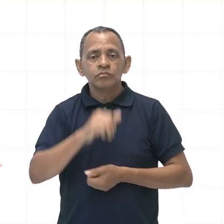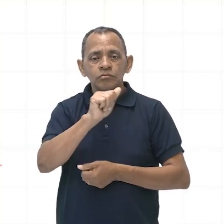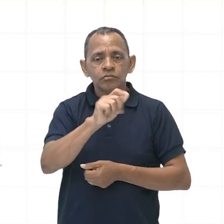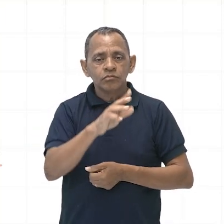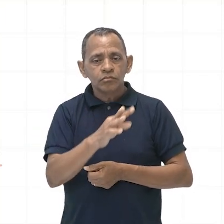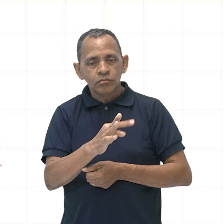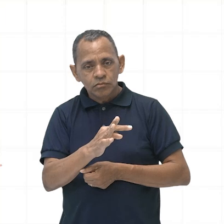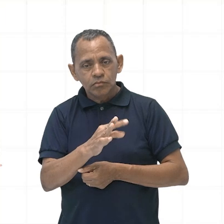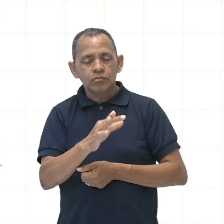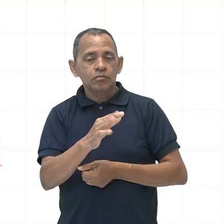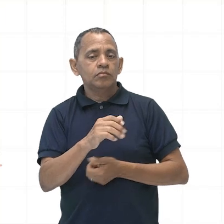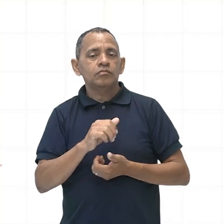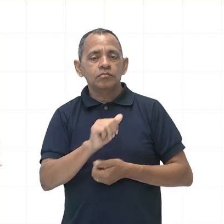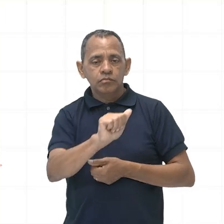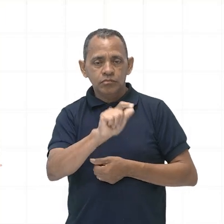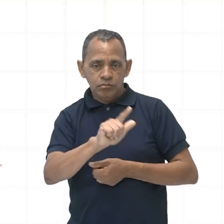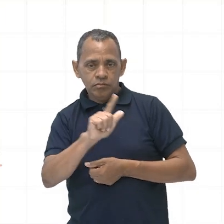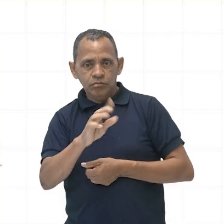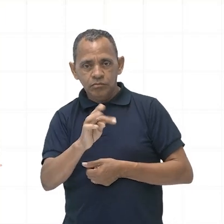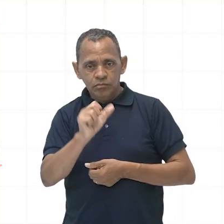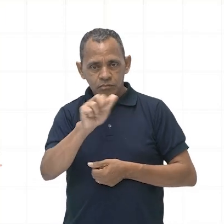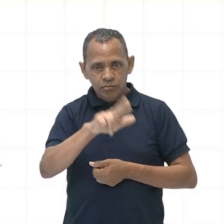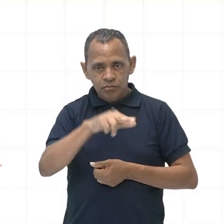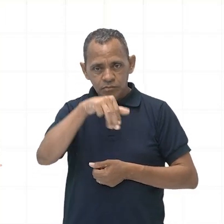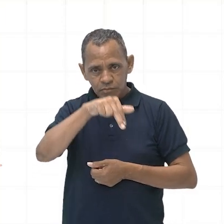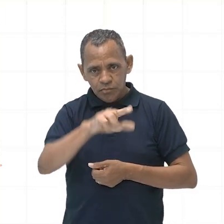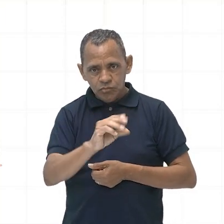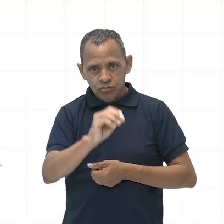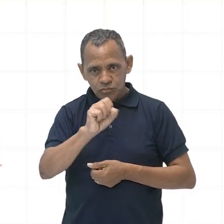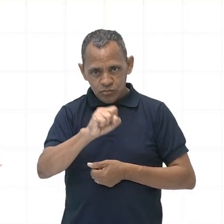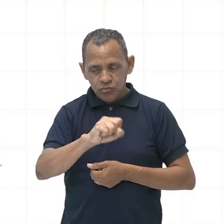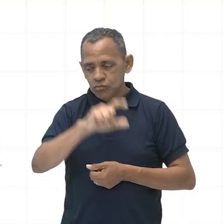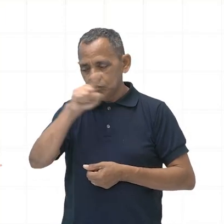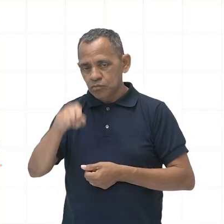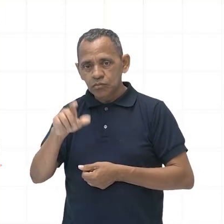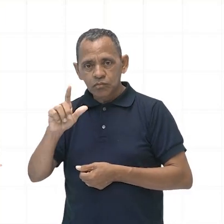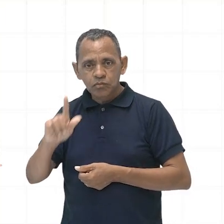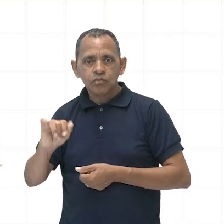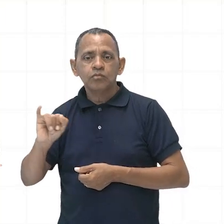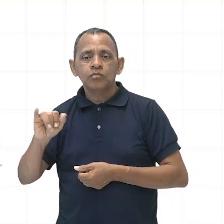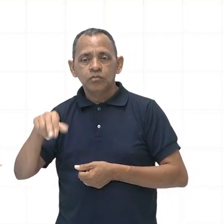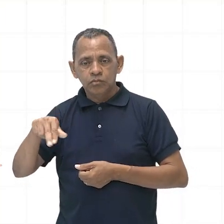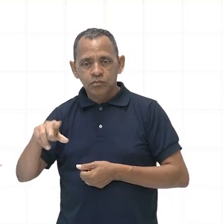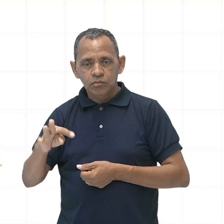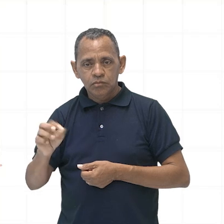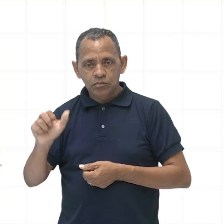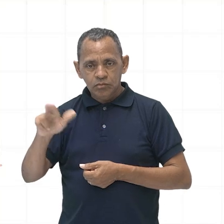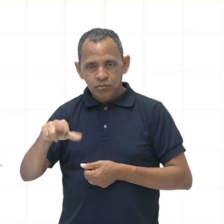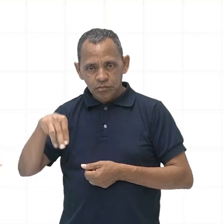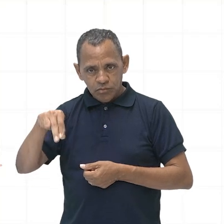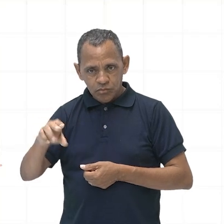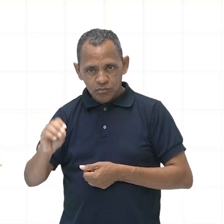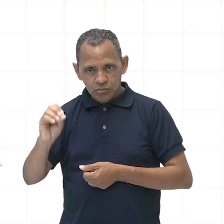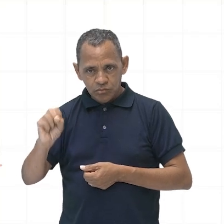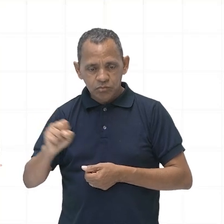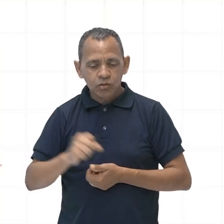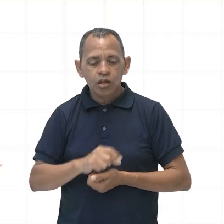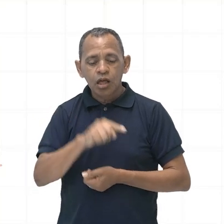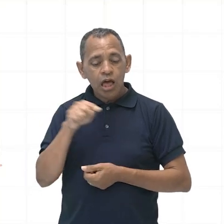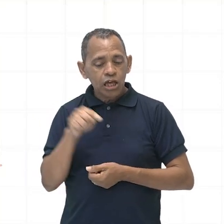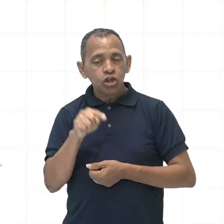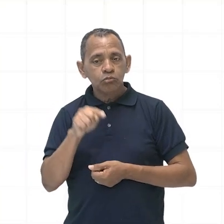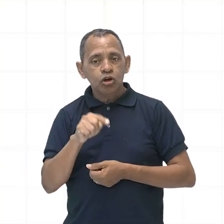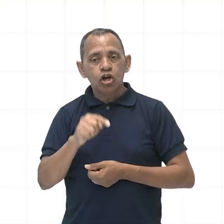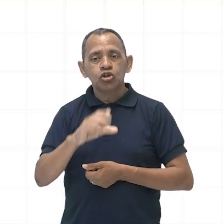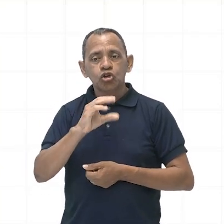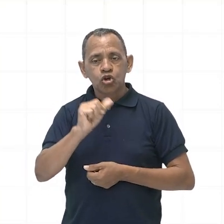e internos, né? Aqui os ângulos são congruentes e nos colaterais eles são, né, a soma